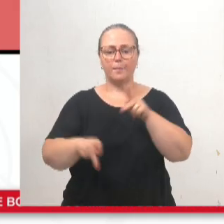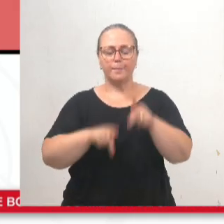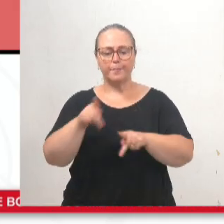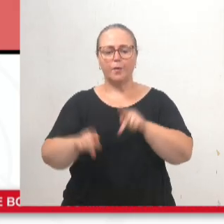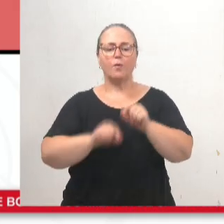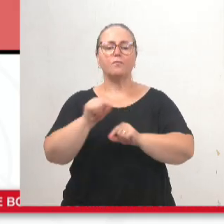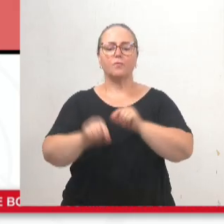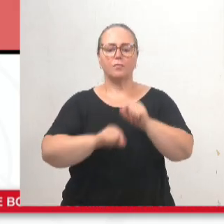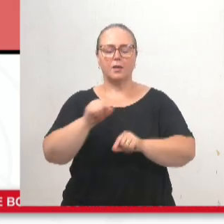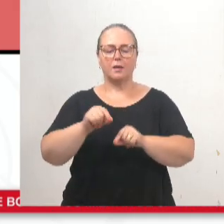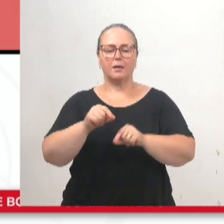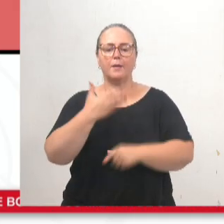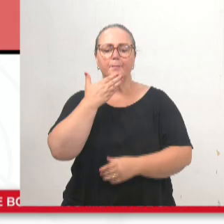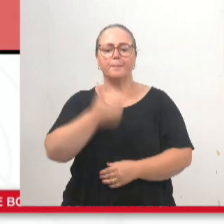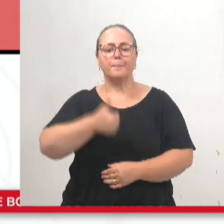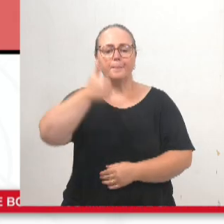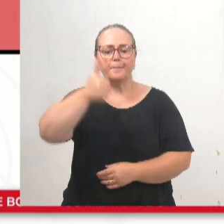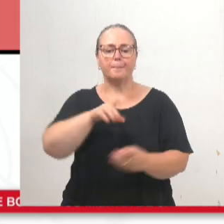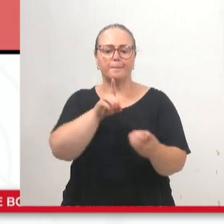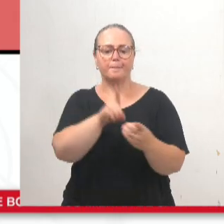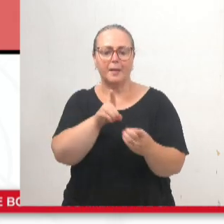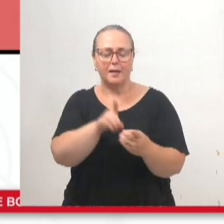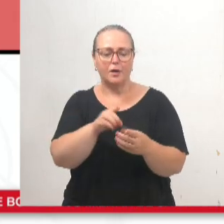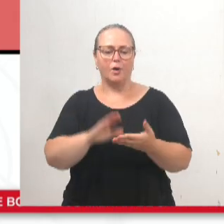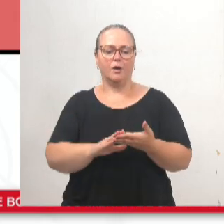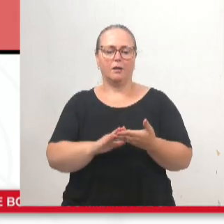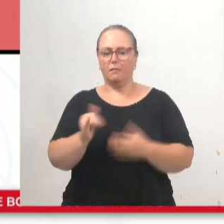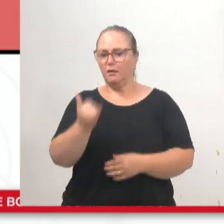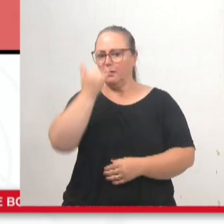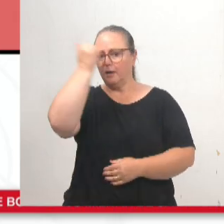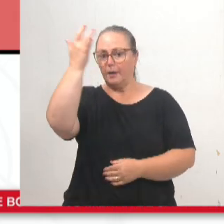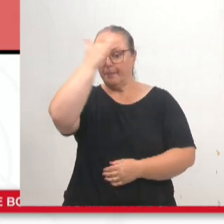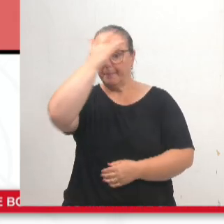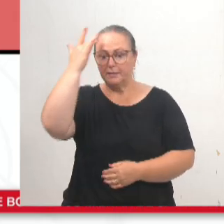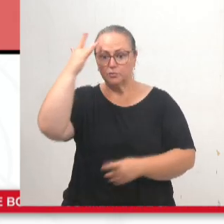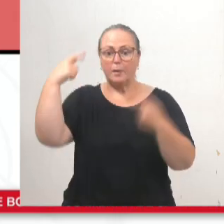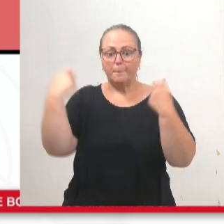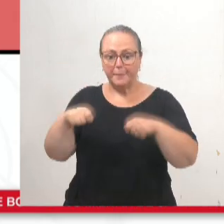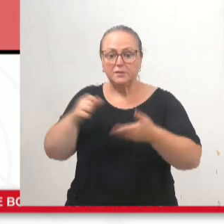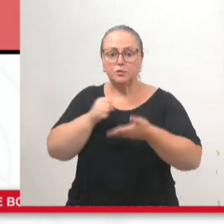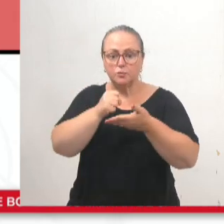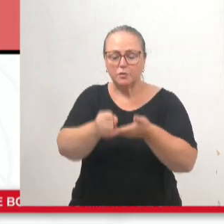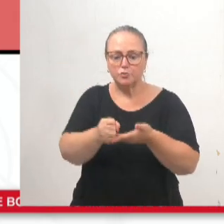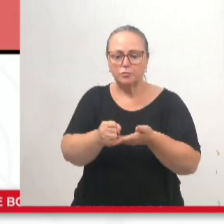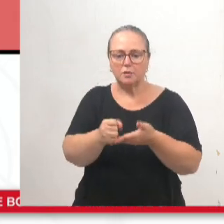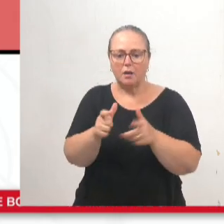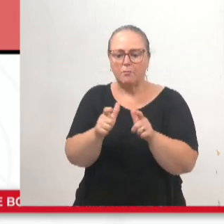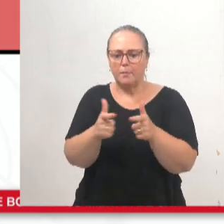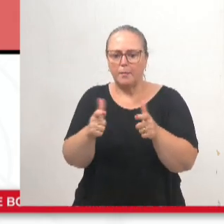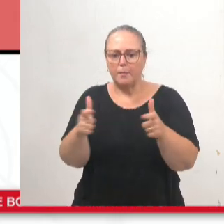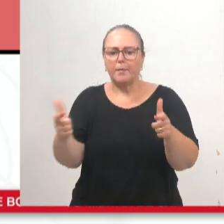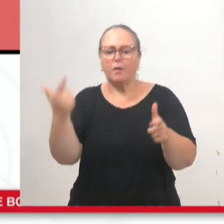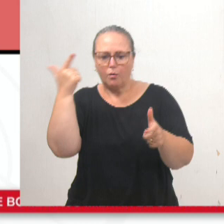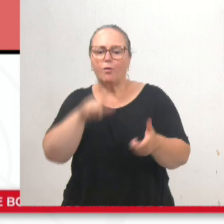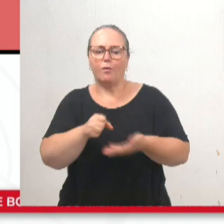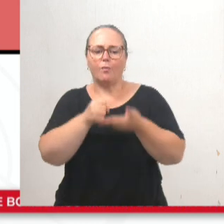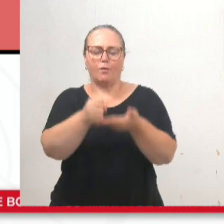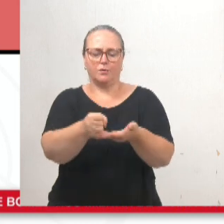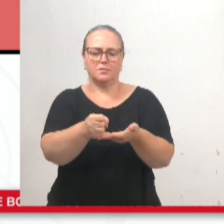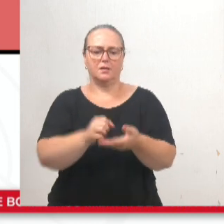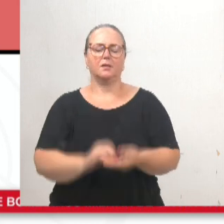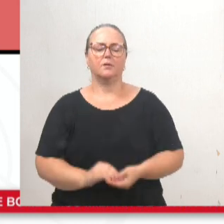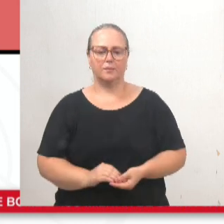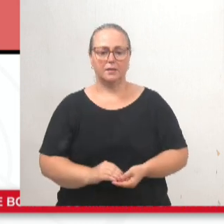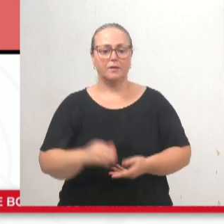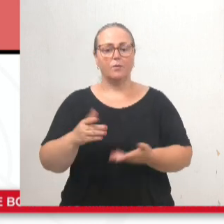atendida, mas em número de ocorrências, mais pessoas foram atendidas na cidade de Blumenau. Isso dá para se afirmar com toda certeza. Então, o Corpo de Bombeiros ele foi